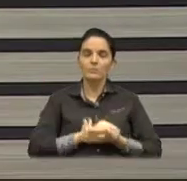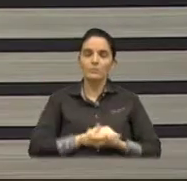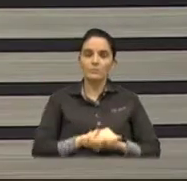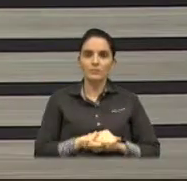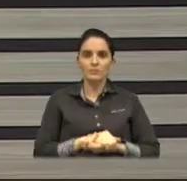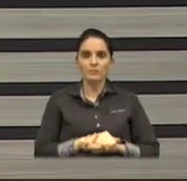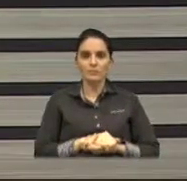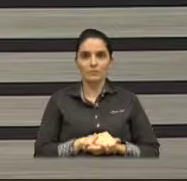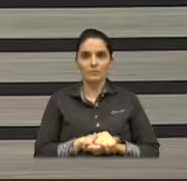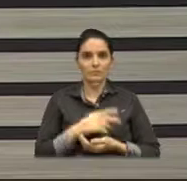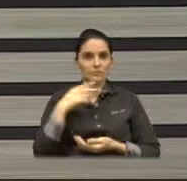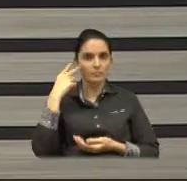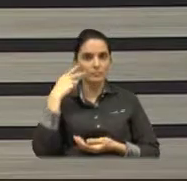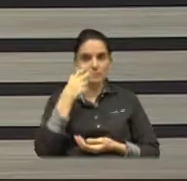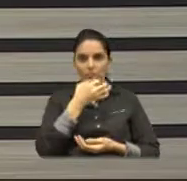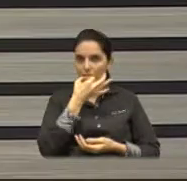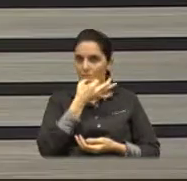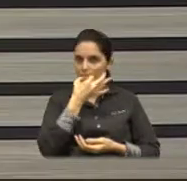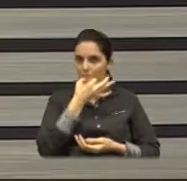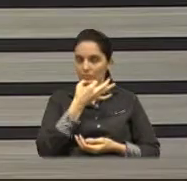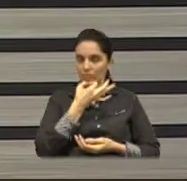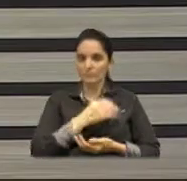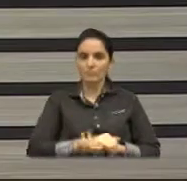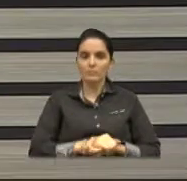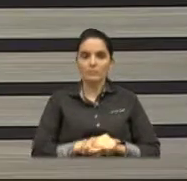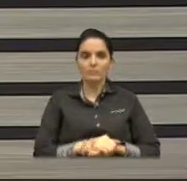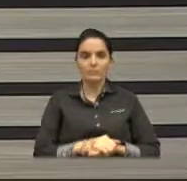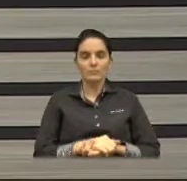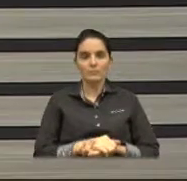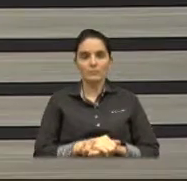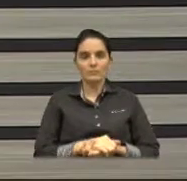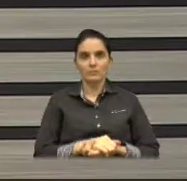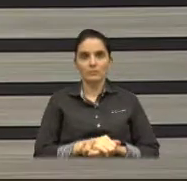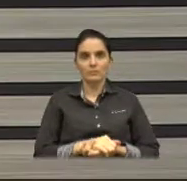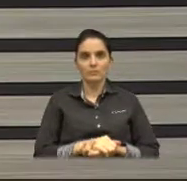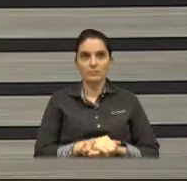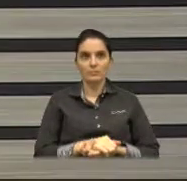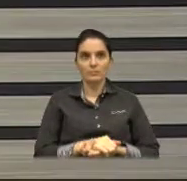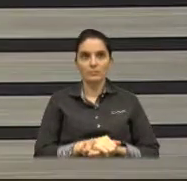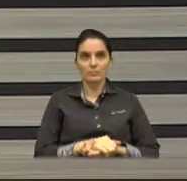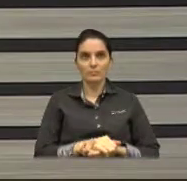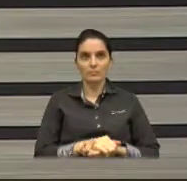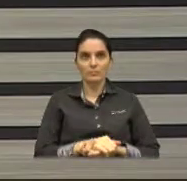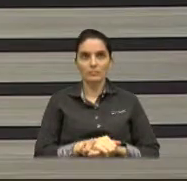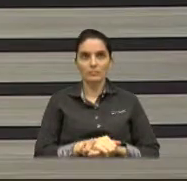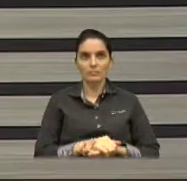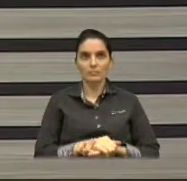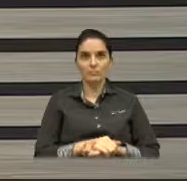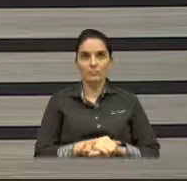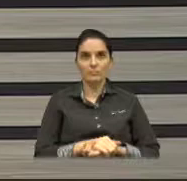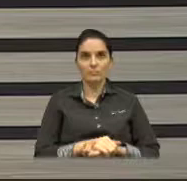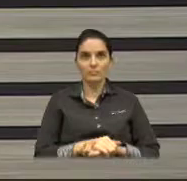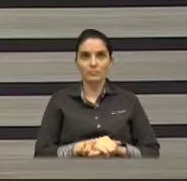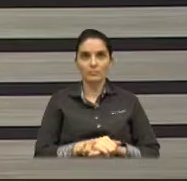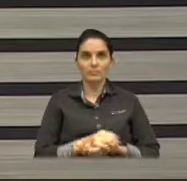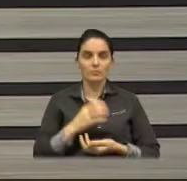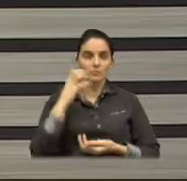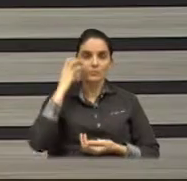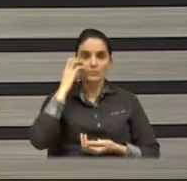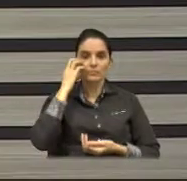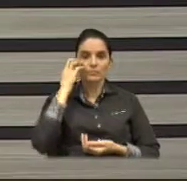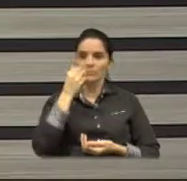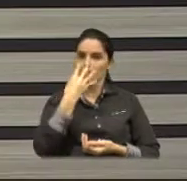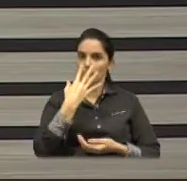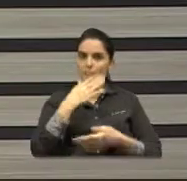49/2017. Algum vereador deseja discutir? Eu queria, senhor presidente. Com a palavra, vereador Marcelo Rossi. Boa noite,